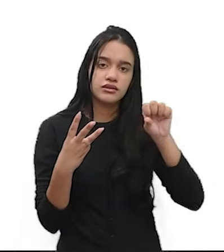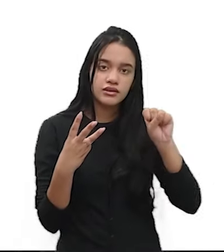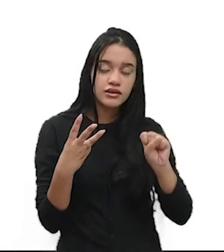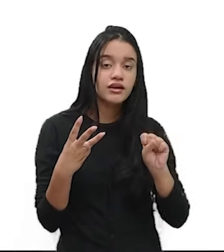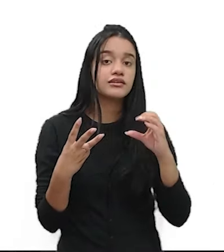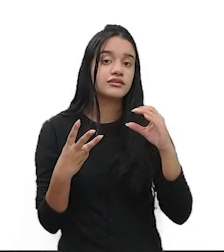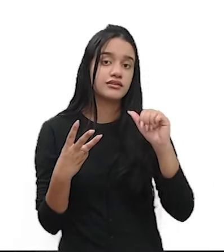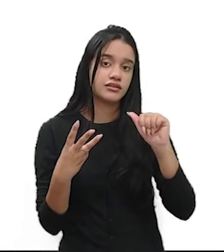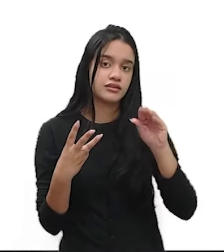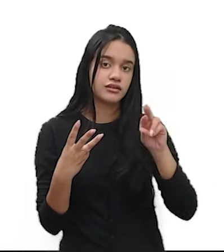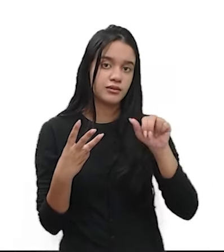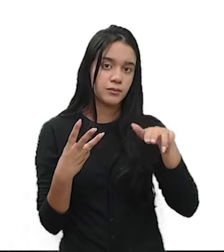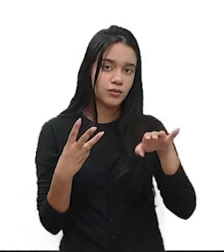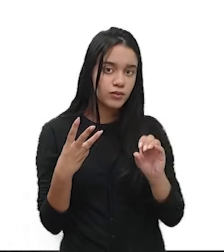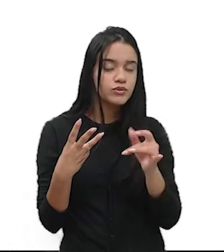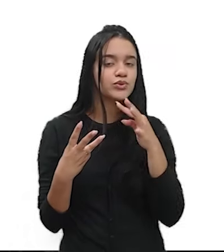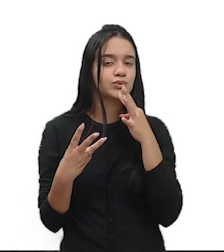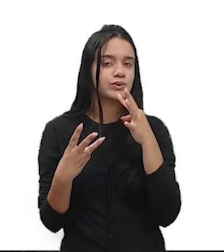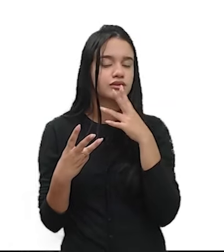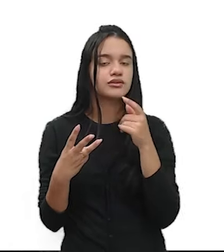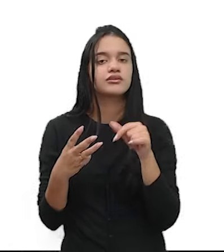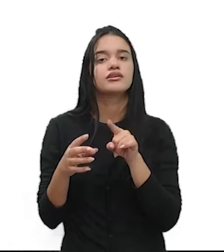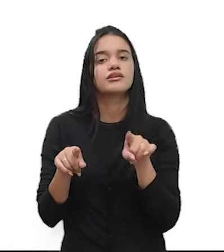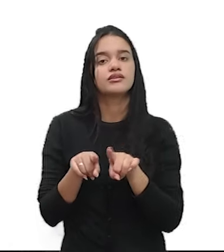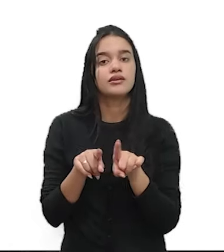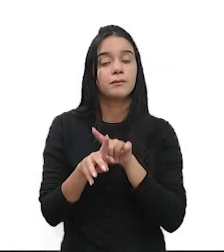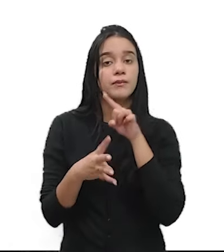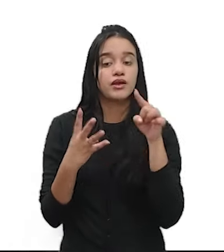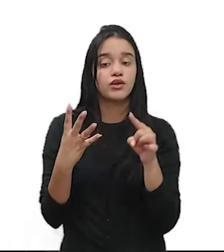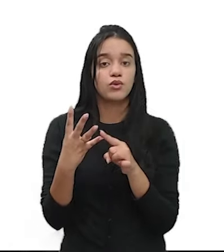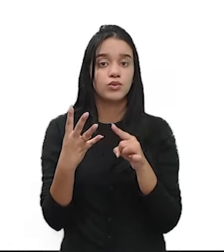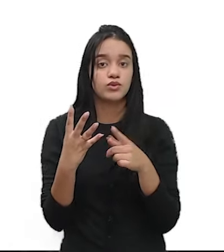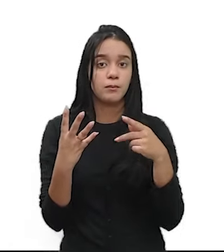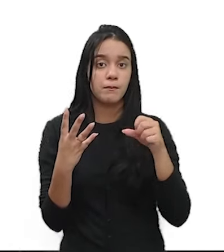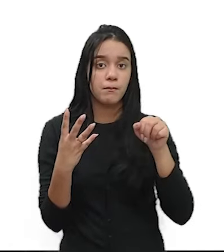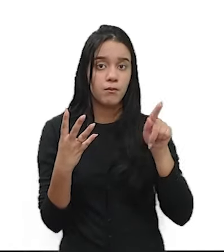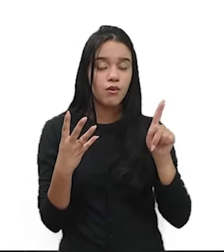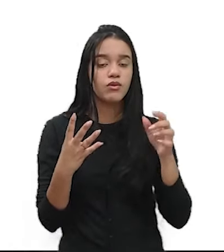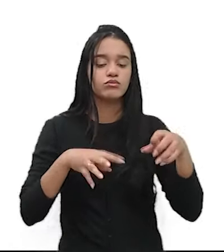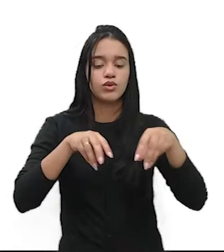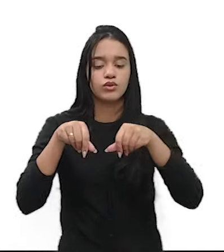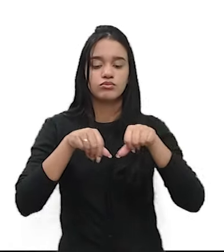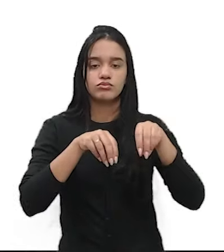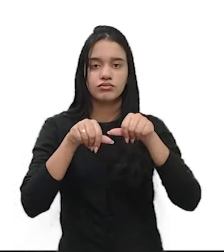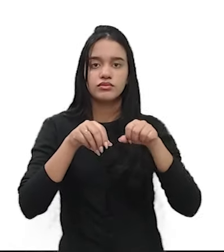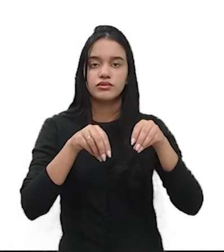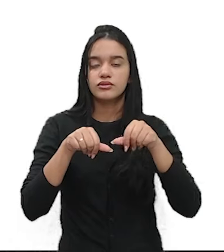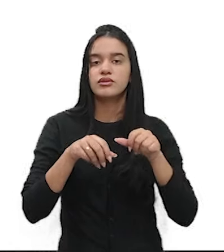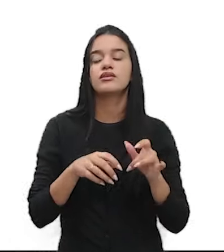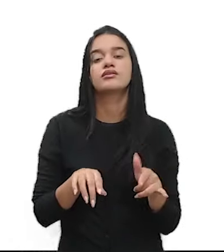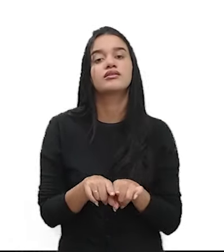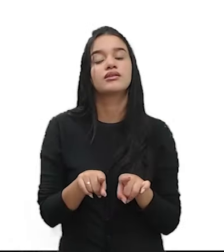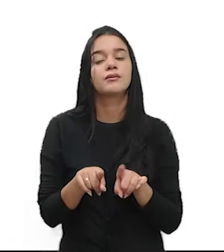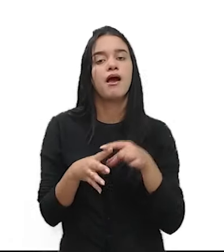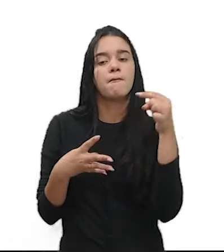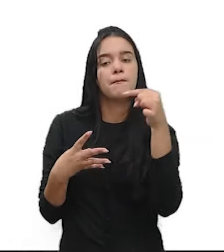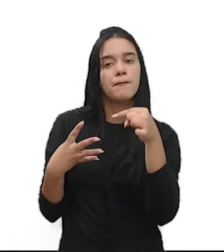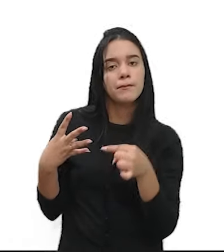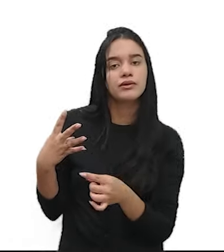bastante conhecido né o extintor de pó químico E aí nesse quadro vai me trazer as classes de